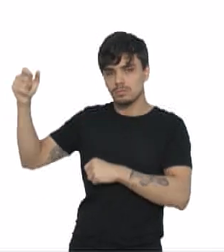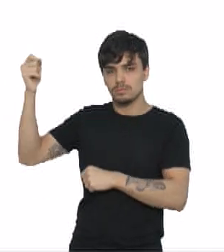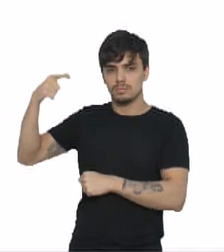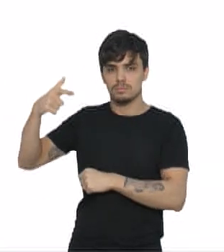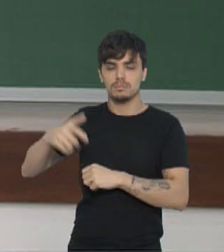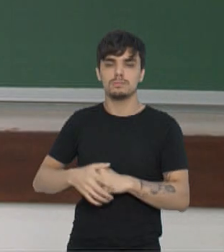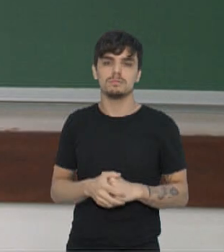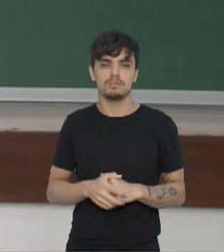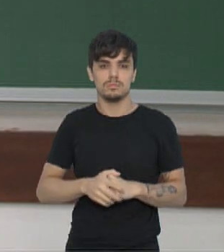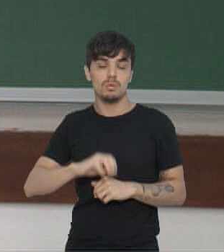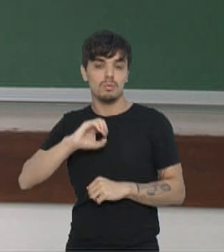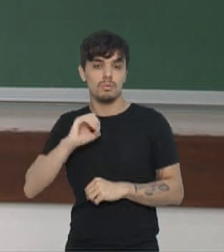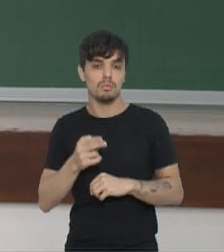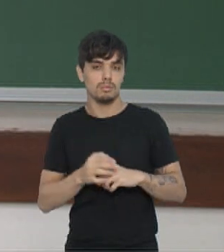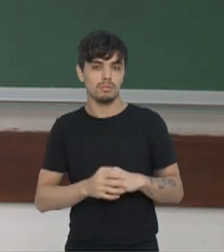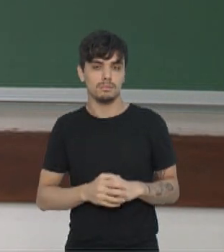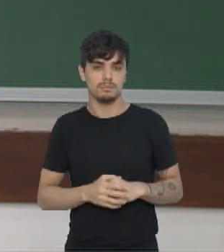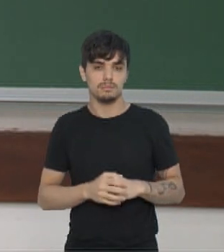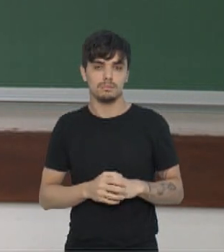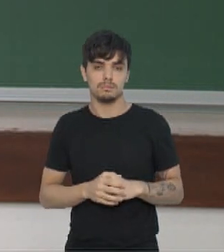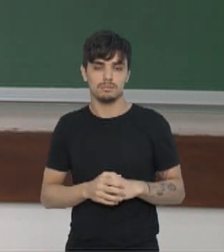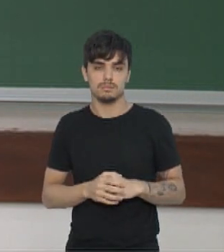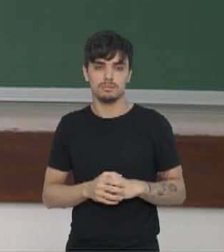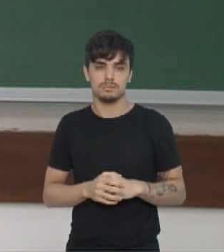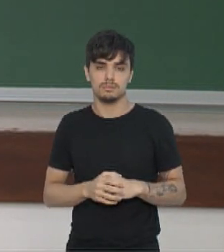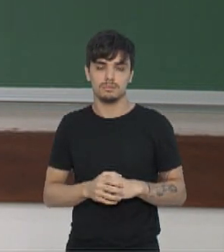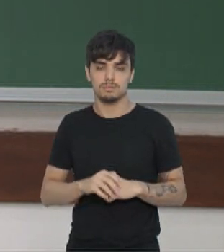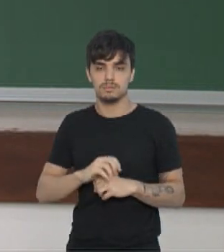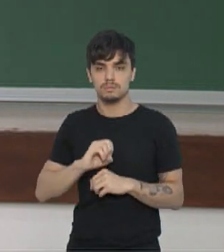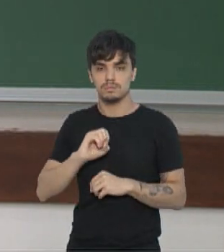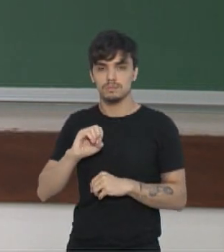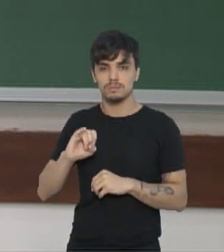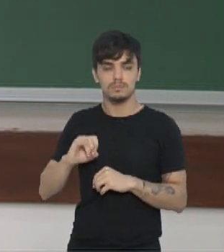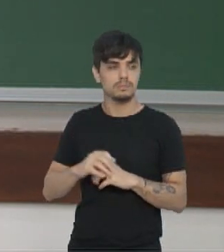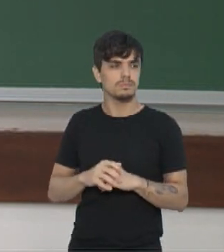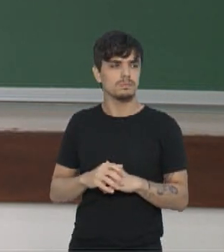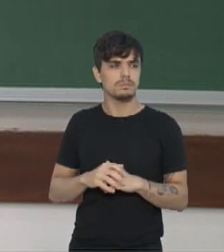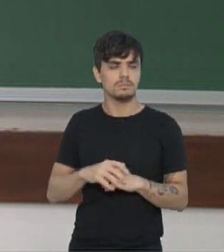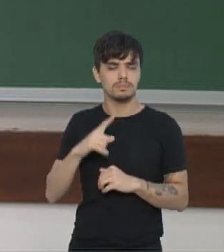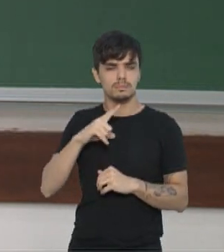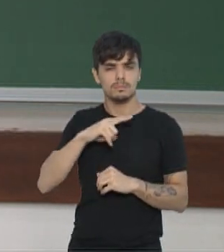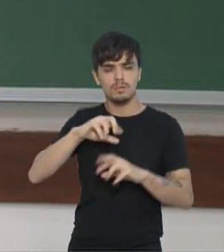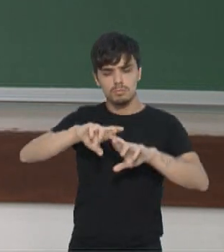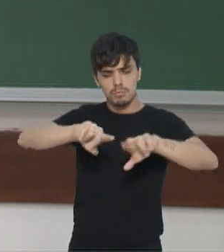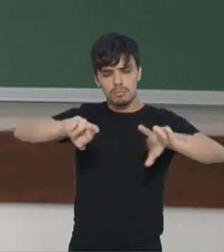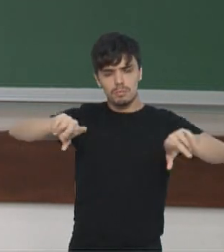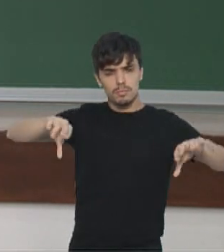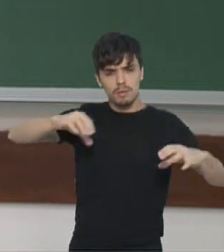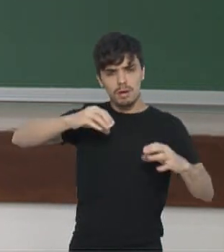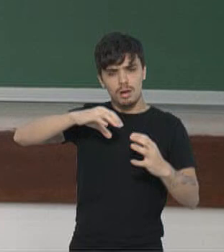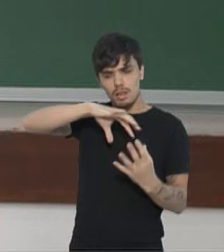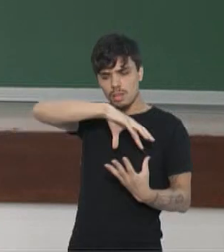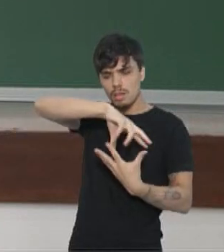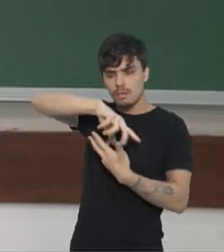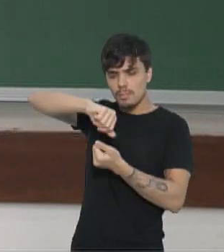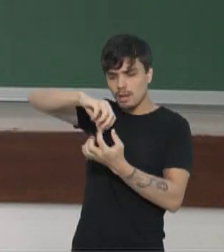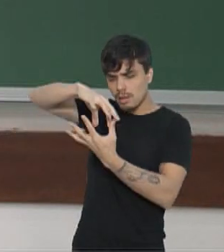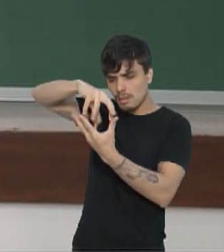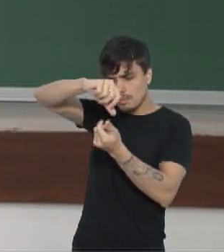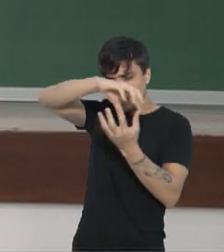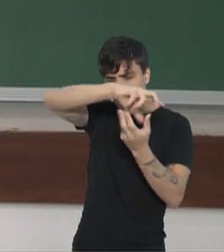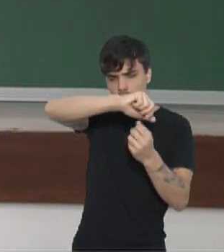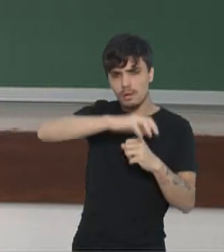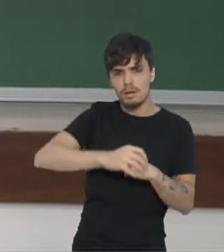Sol. Ou seja, por mais que tenha aqui os vários planetas, Mercúrio, e aí Vênus,